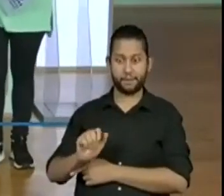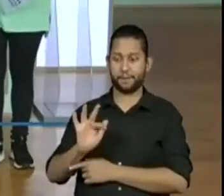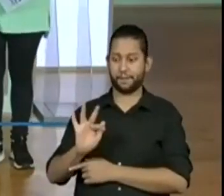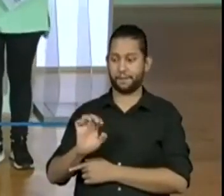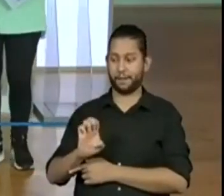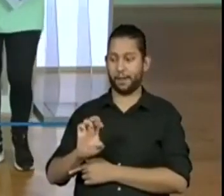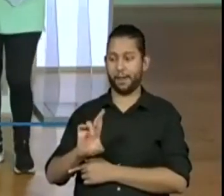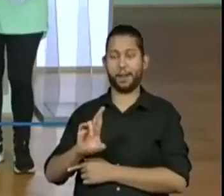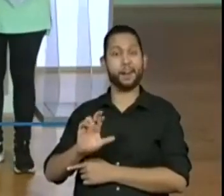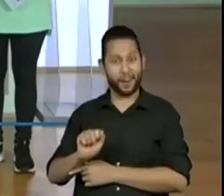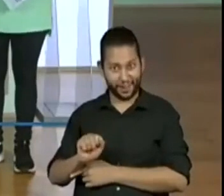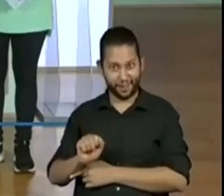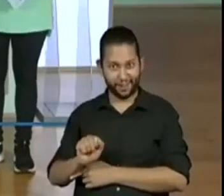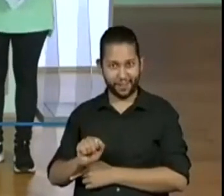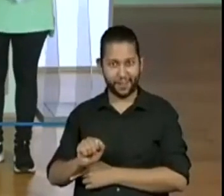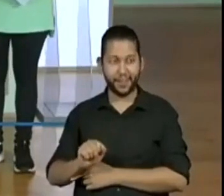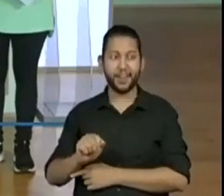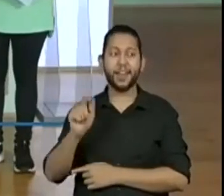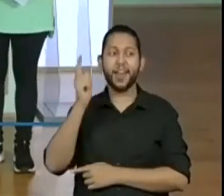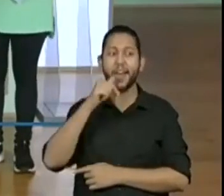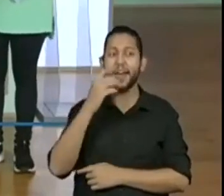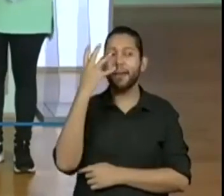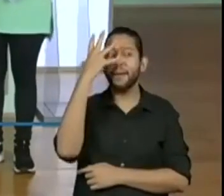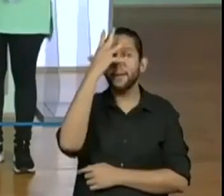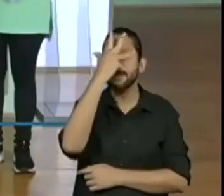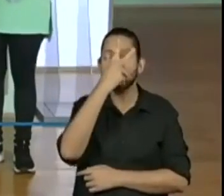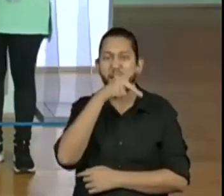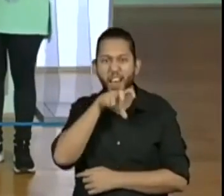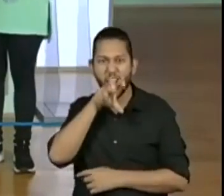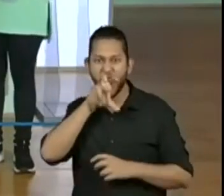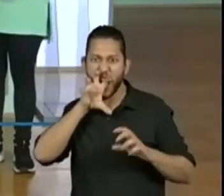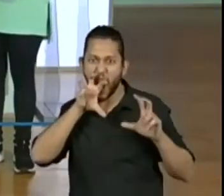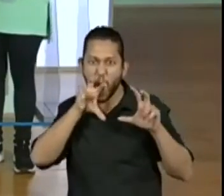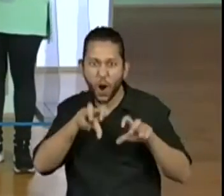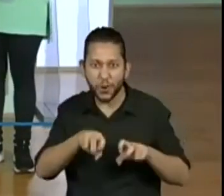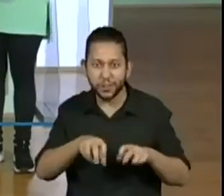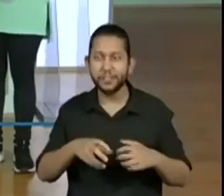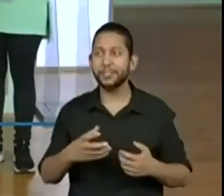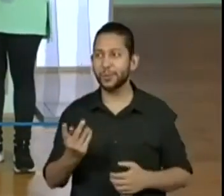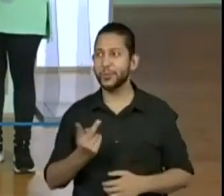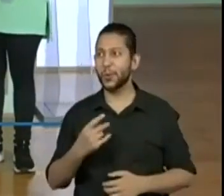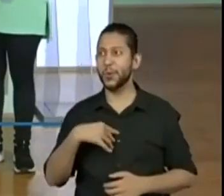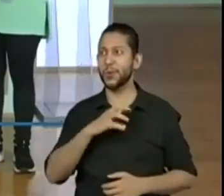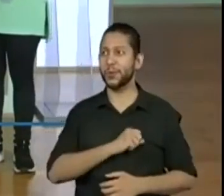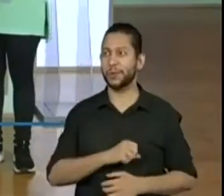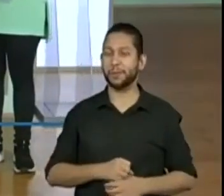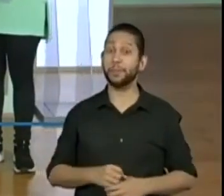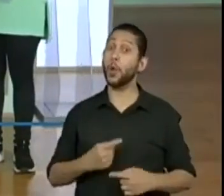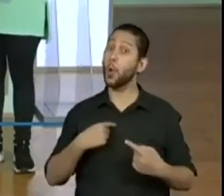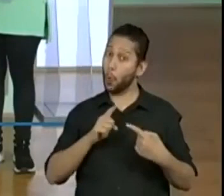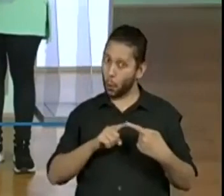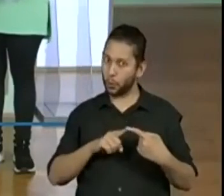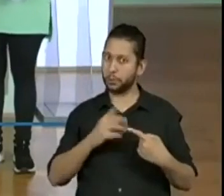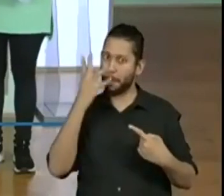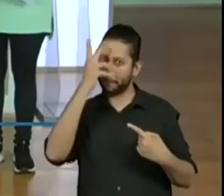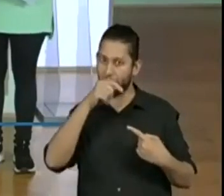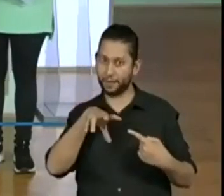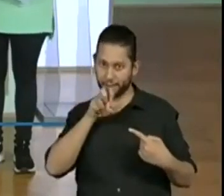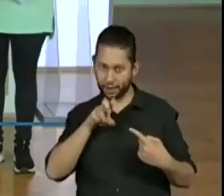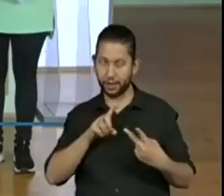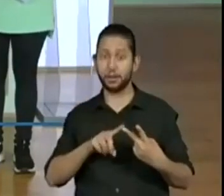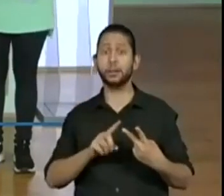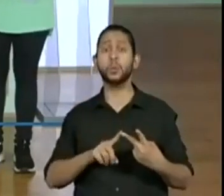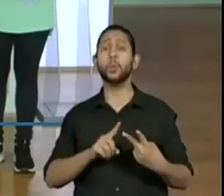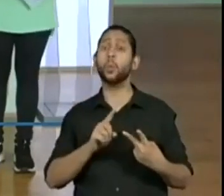Fera. Ó, o seu preferido qual que é? Eu fico entre A Bela e a Fera e